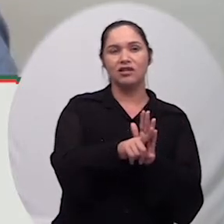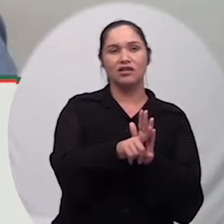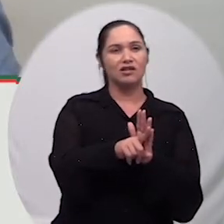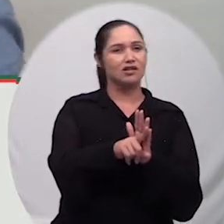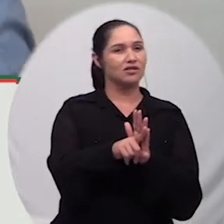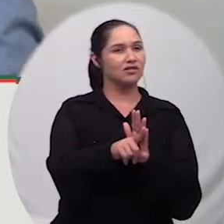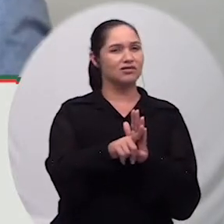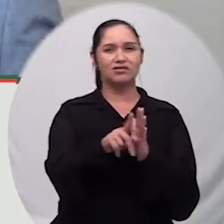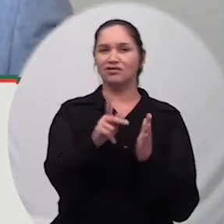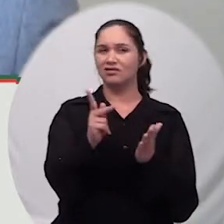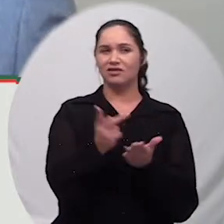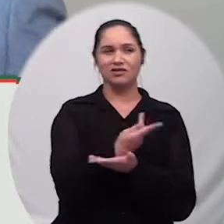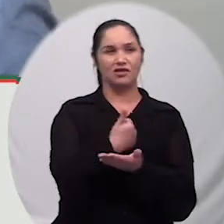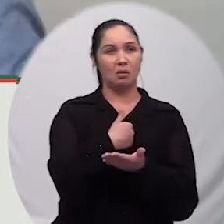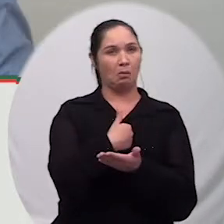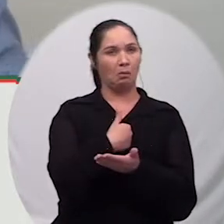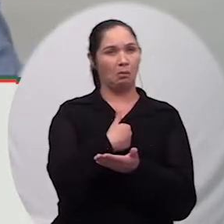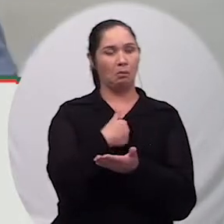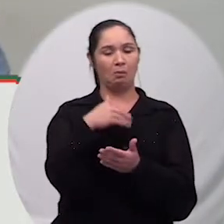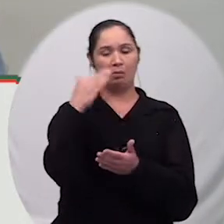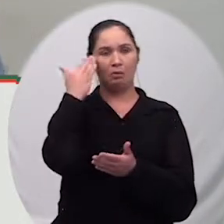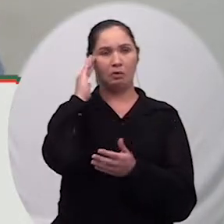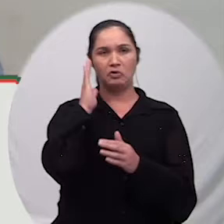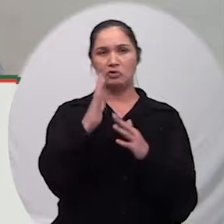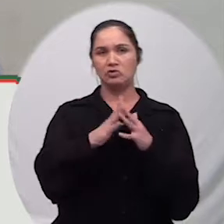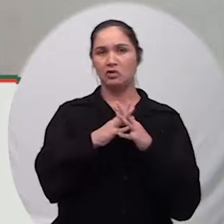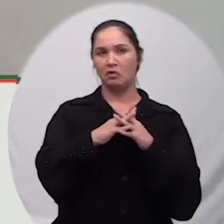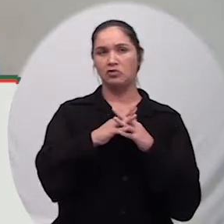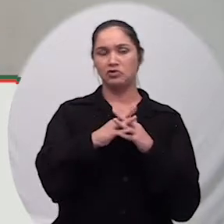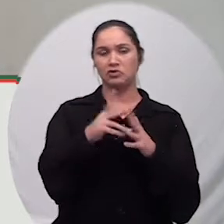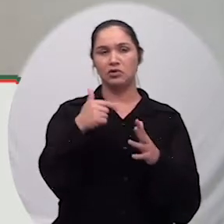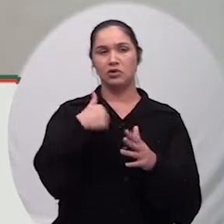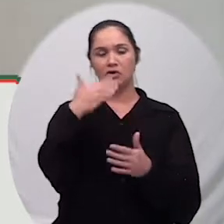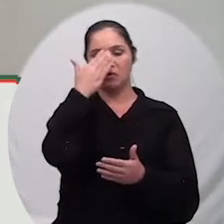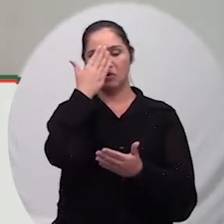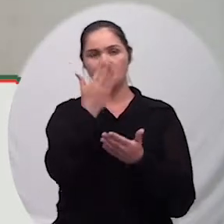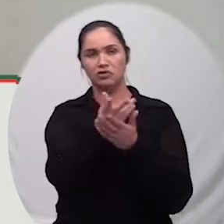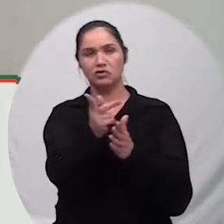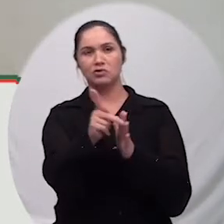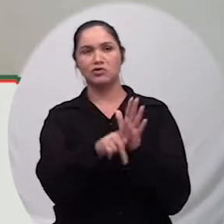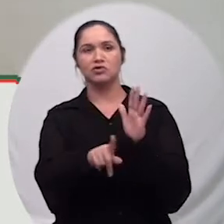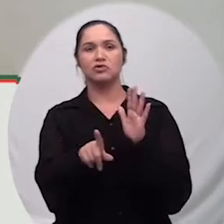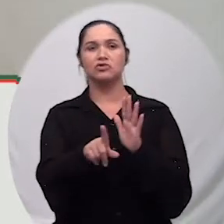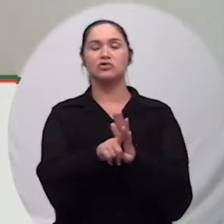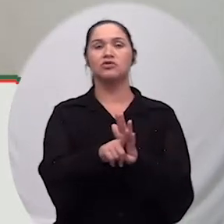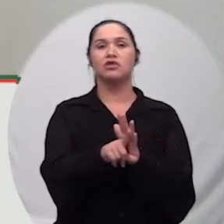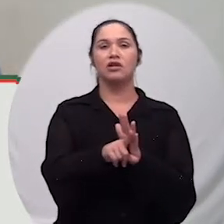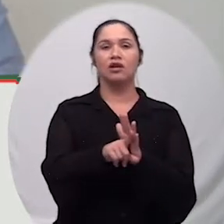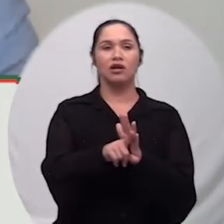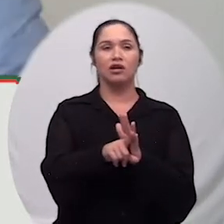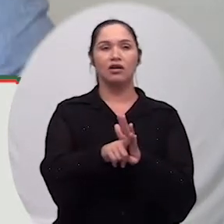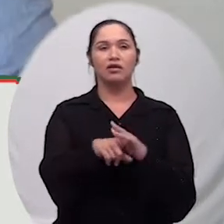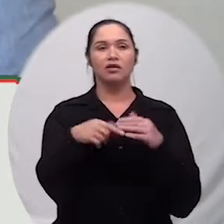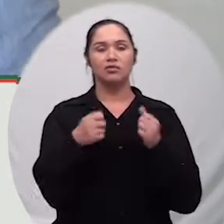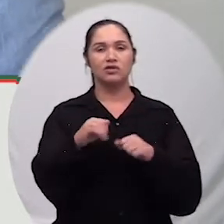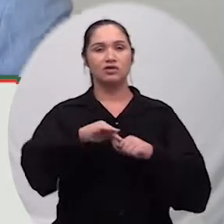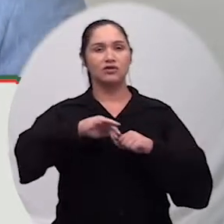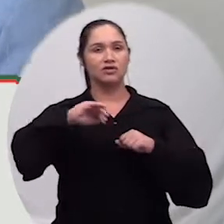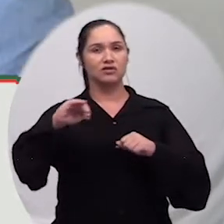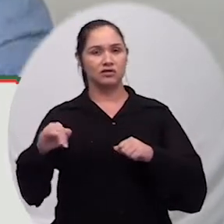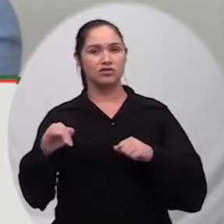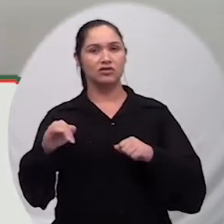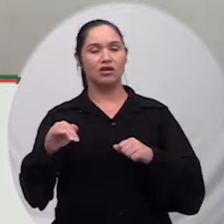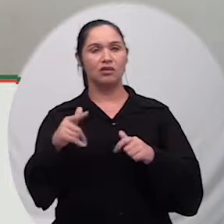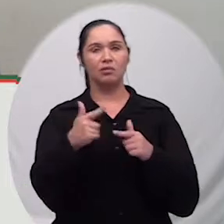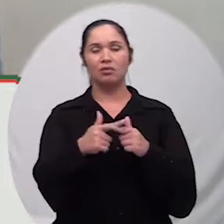estou vendo coerência, né? Eu penso que esse projeto não tem o sentido de mantê-lo, de continuar com a votação,